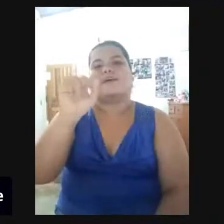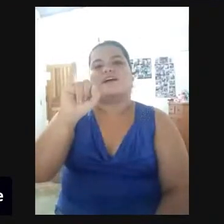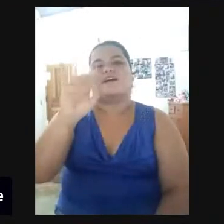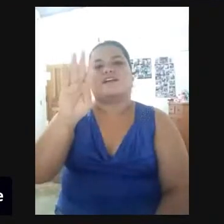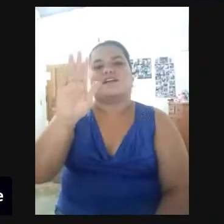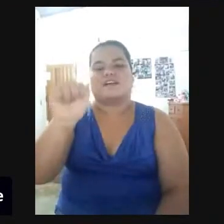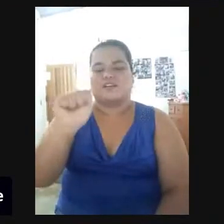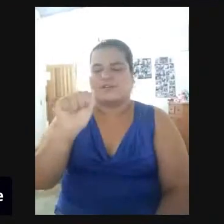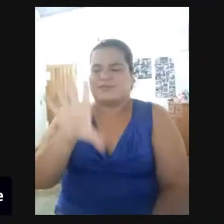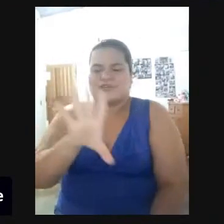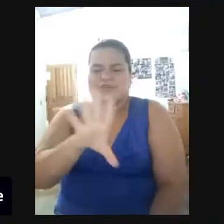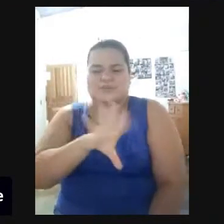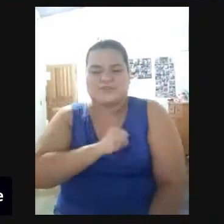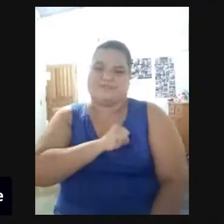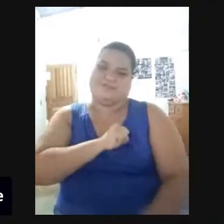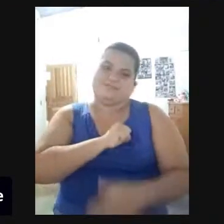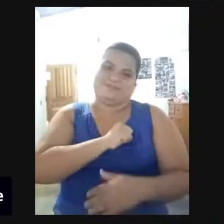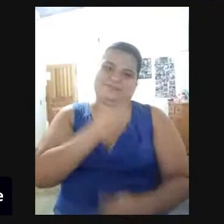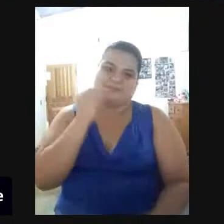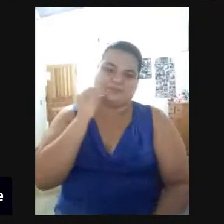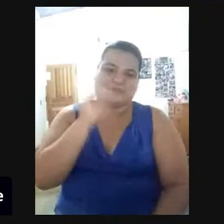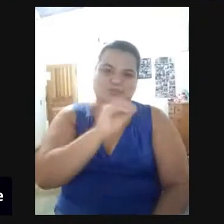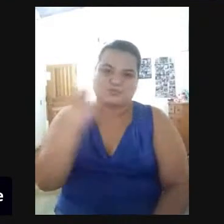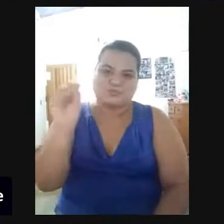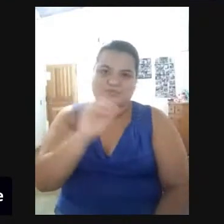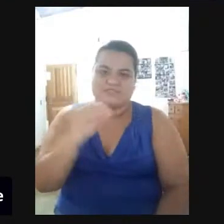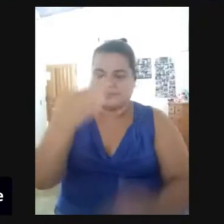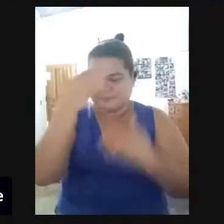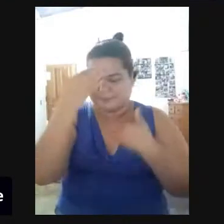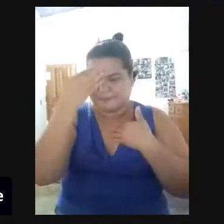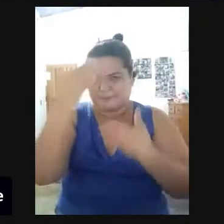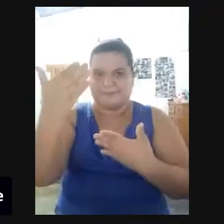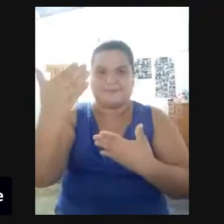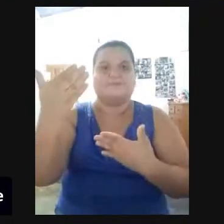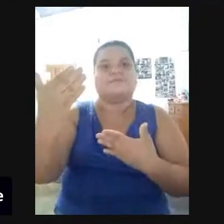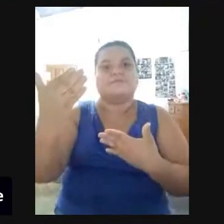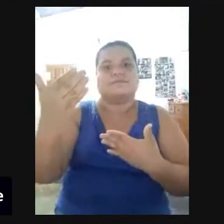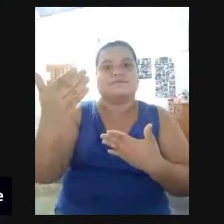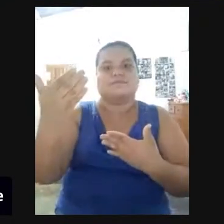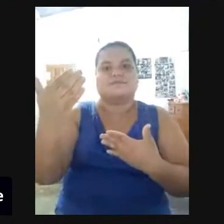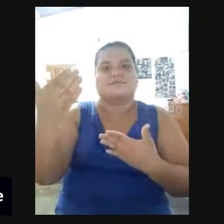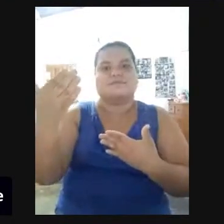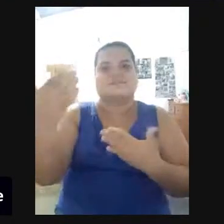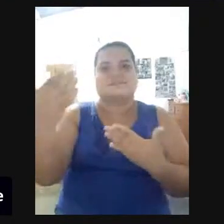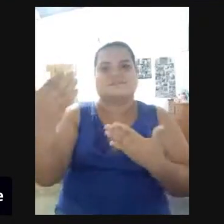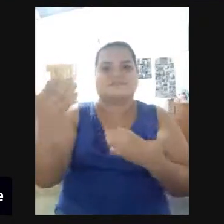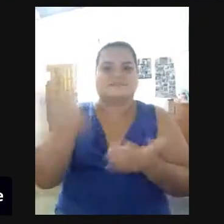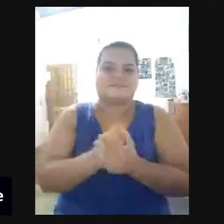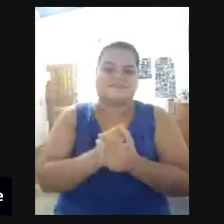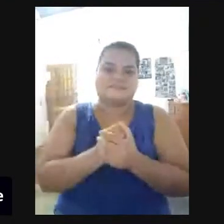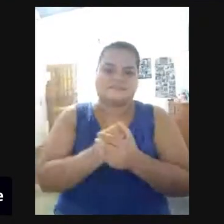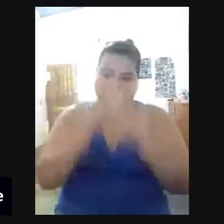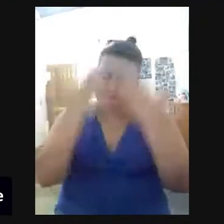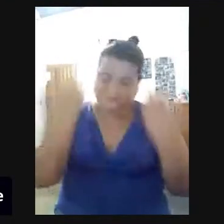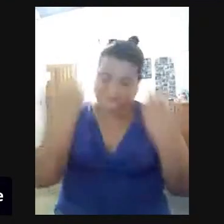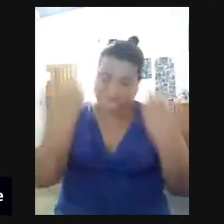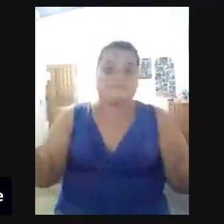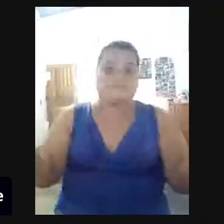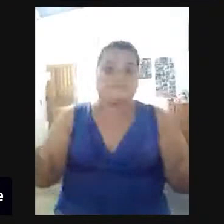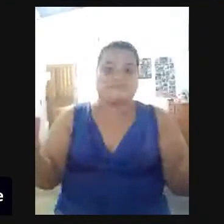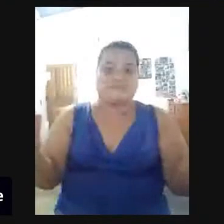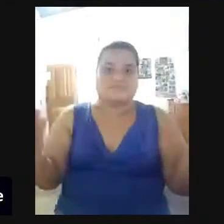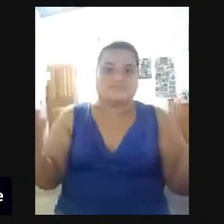amo. E, mais uma vez, muito obrigada. E estamos aqui. E não saiam ainda